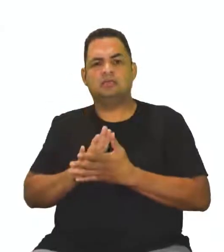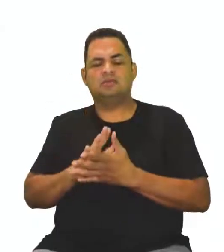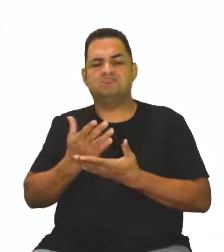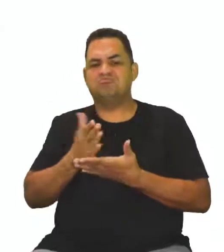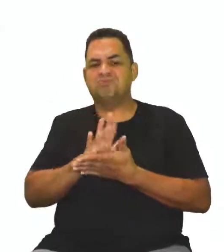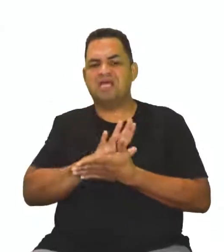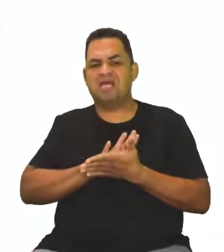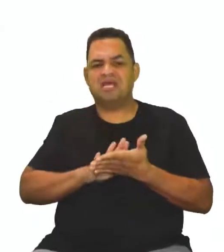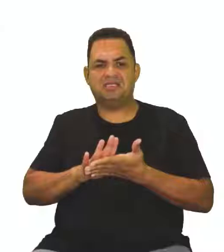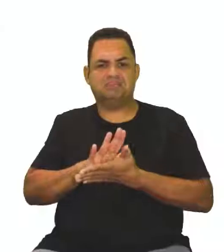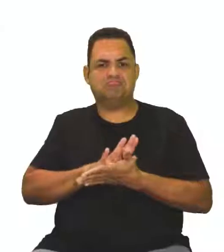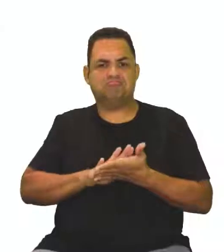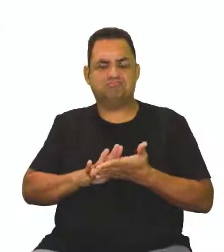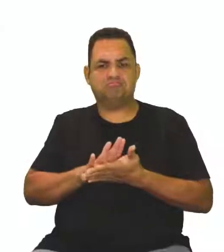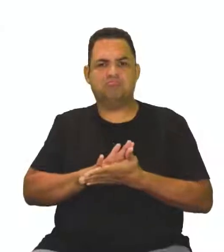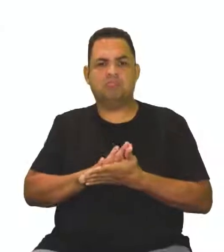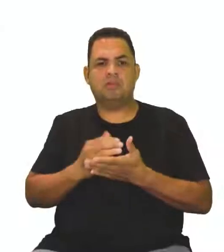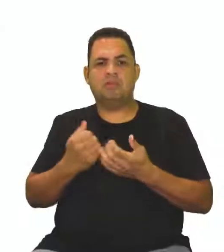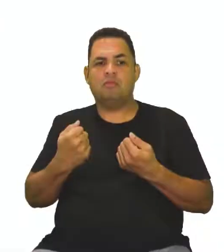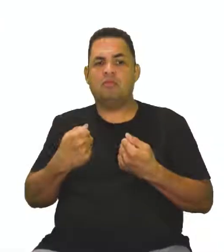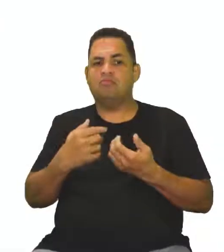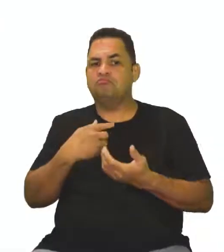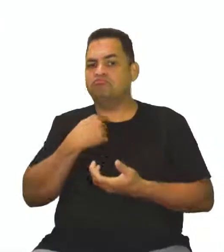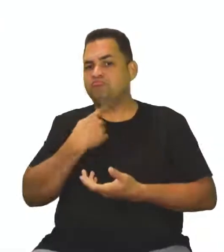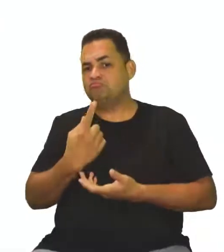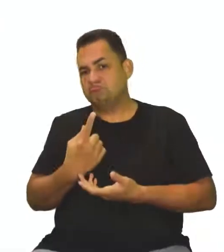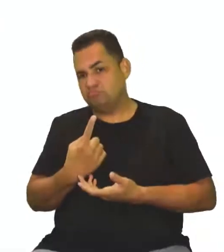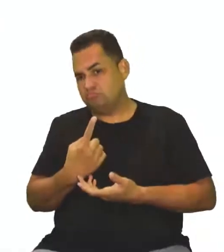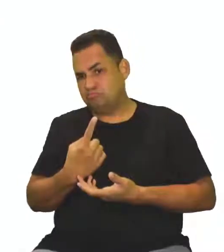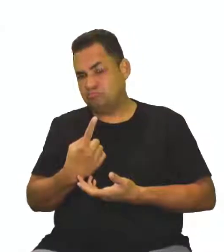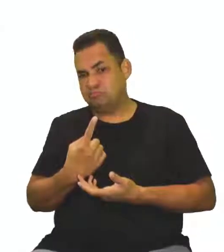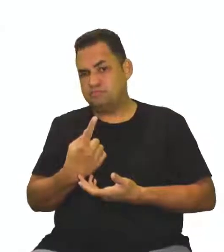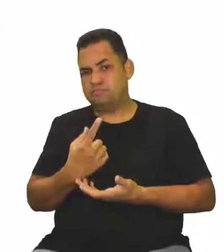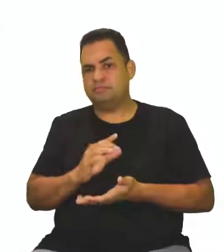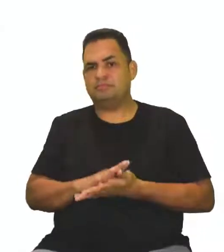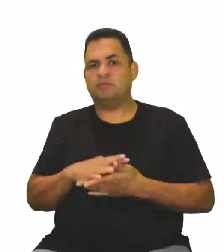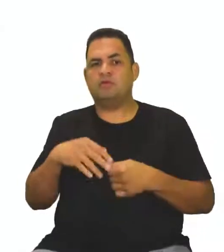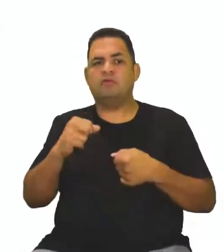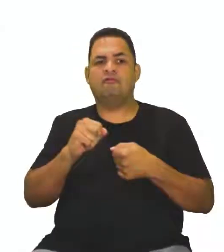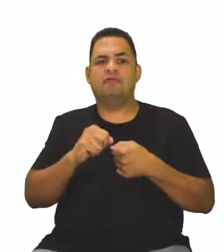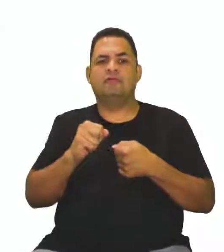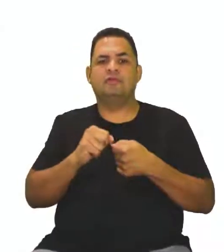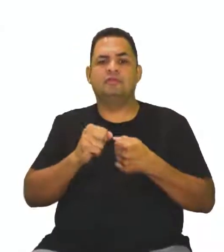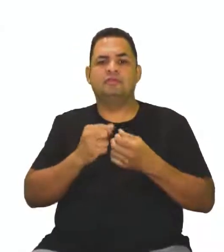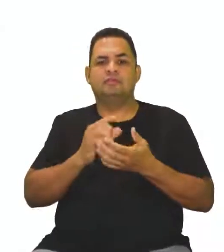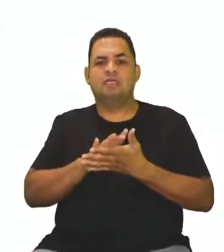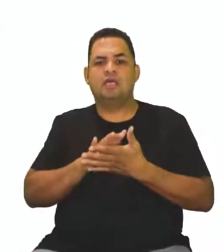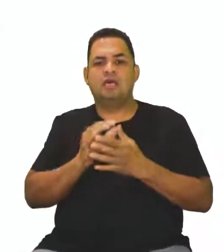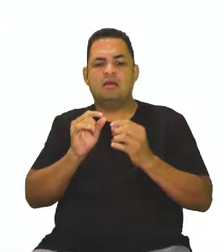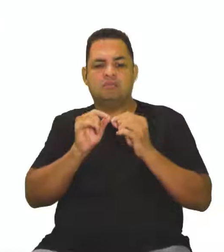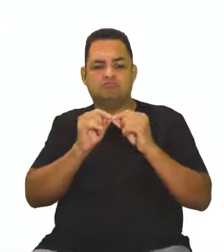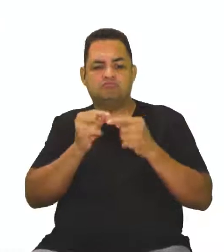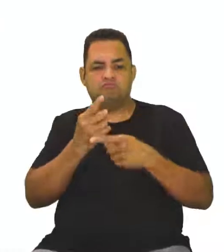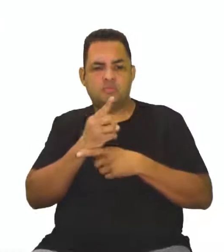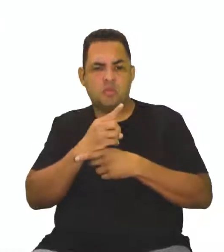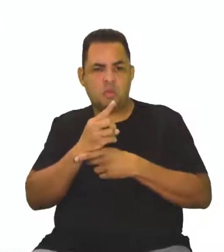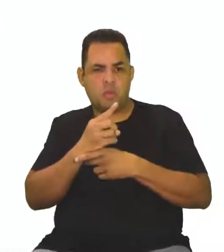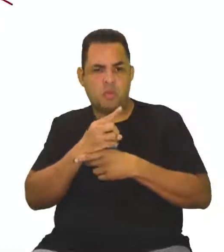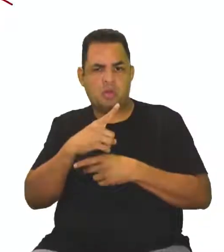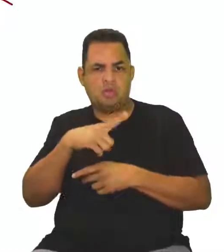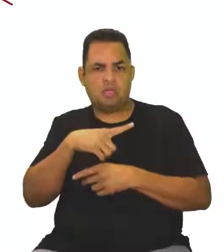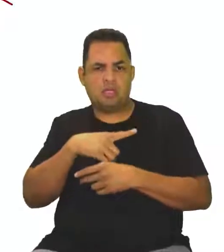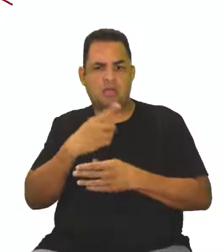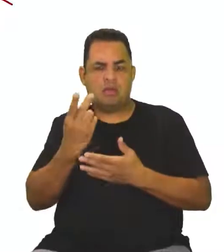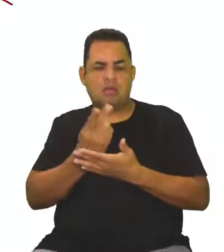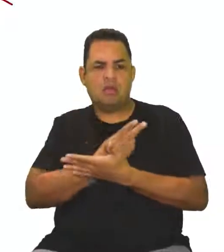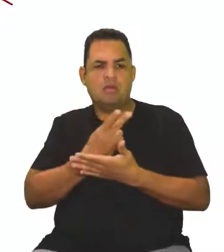nula. Como isso é impossível, né, pessoal? Ao se fazer uma medição de corrente, introduz-se um erro